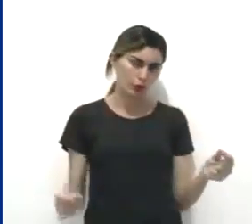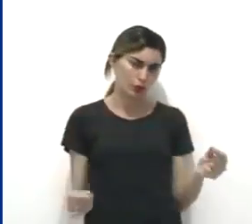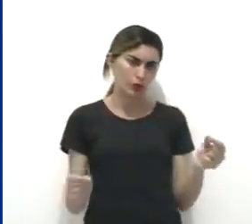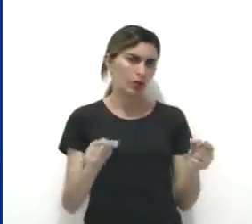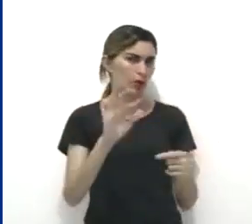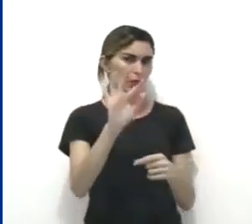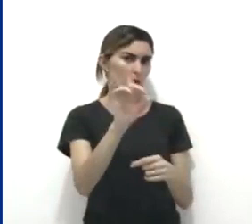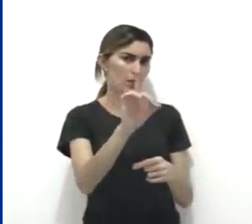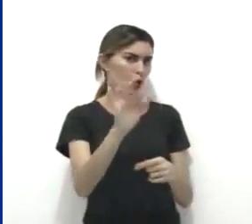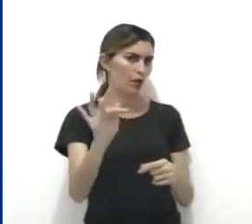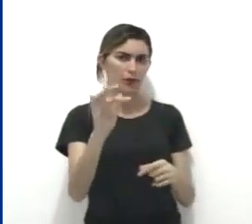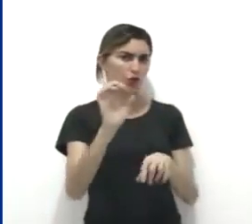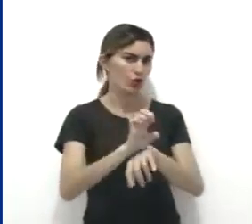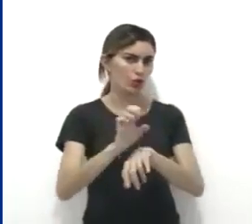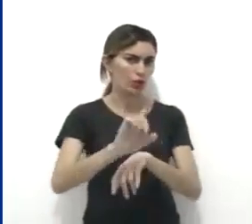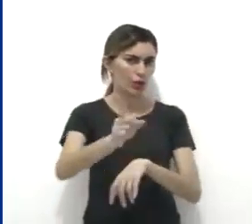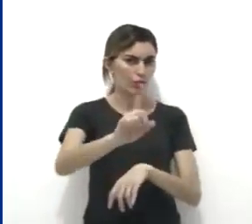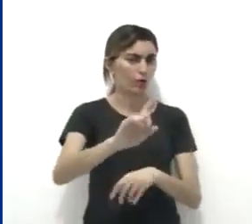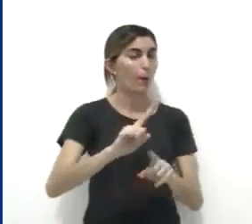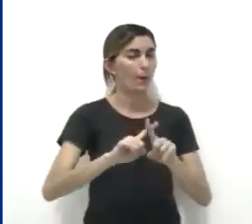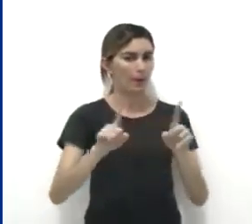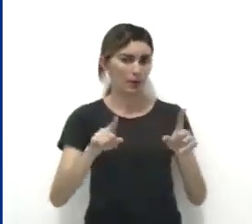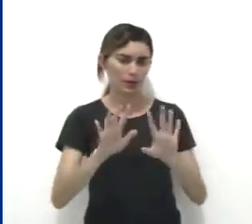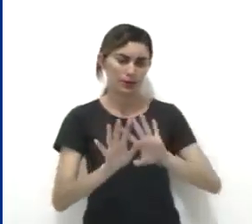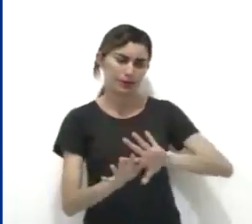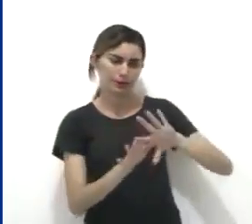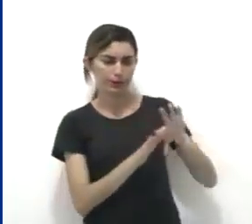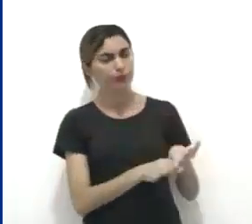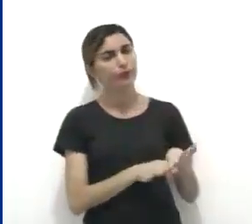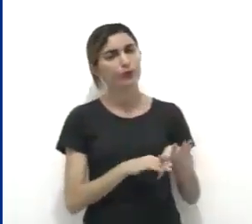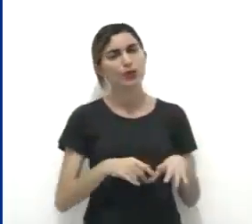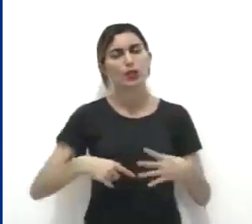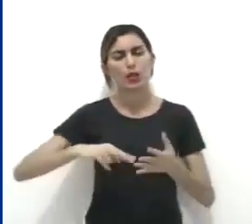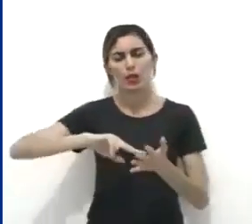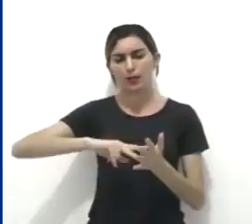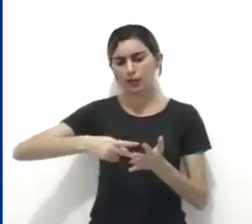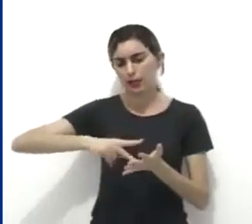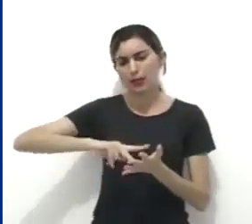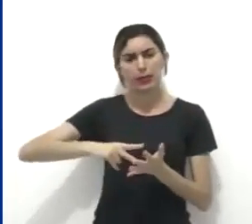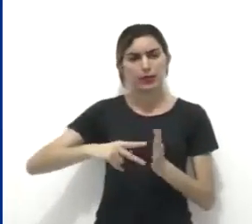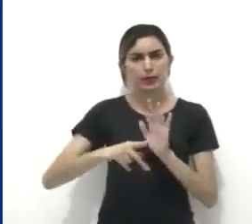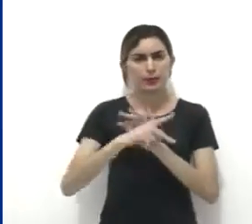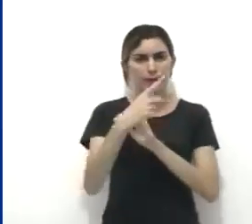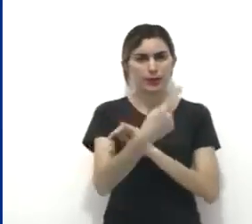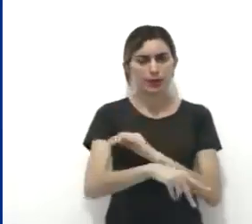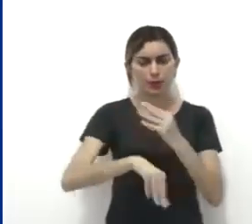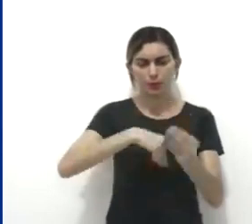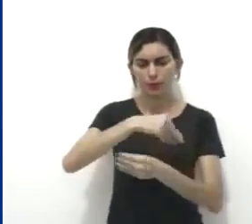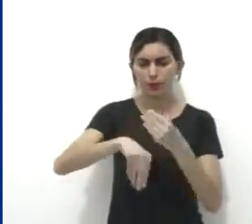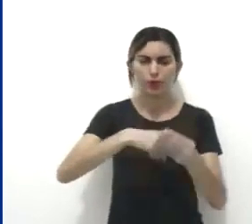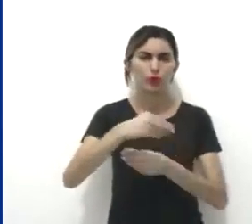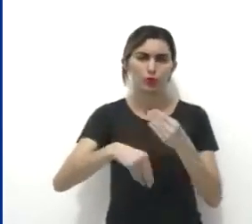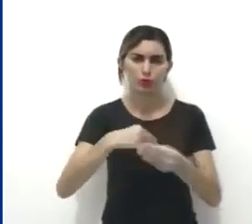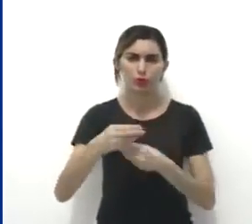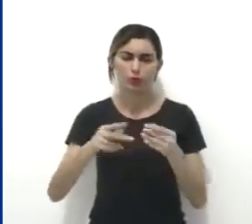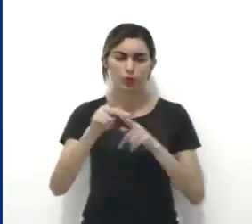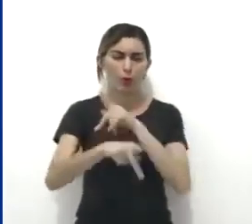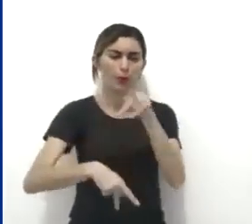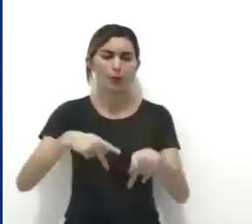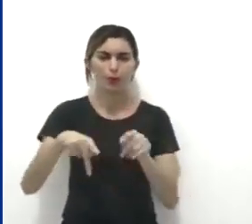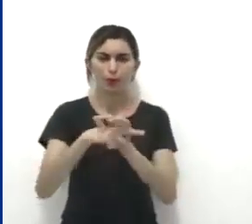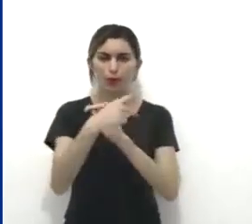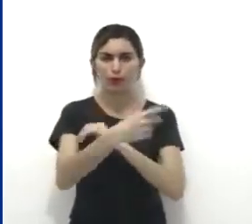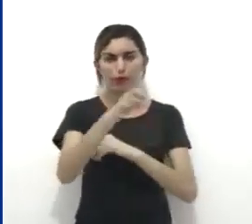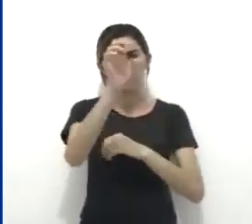Federal não é um estado, porém a gente analisa a parte. As danças caboclas, que misturam os elementos dos